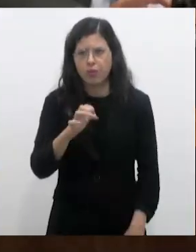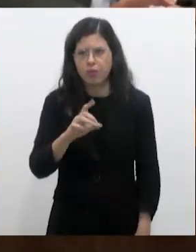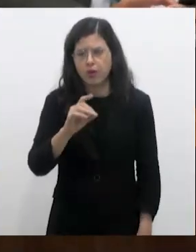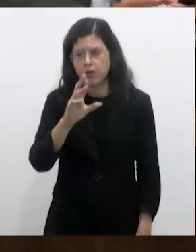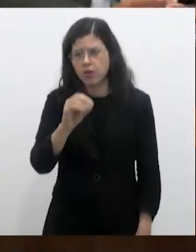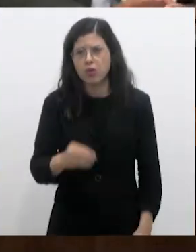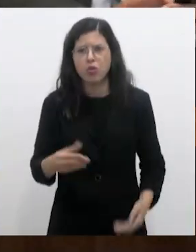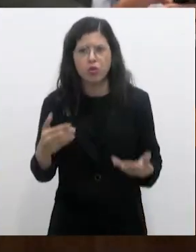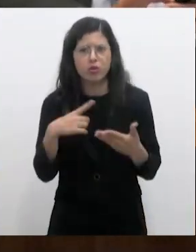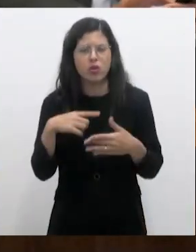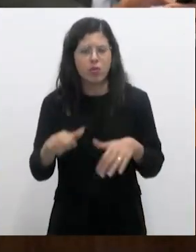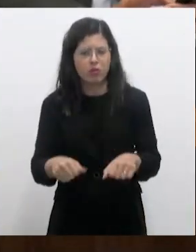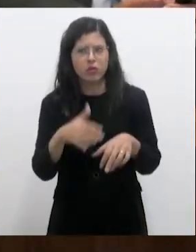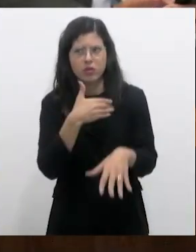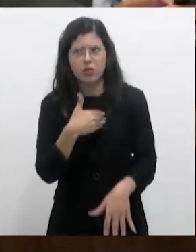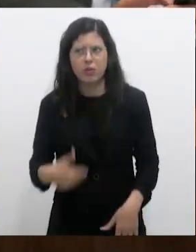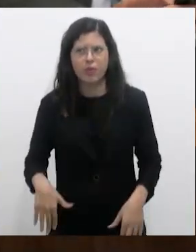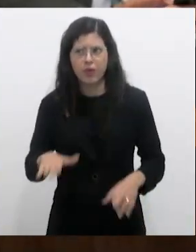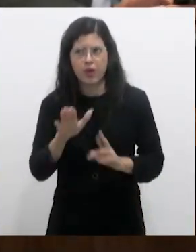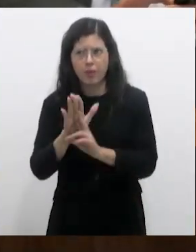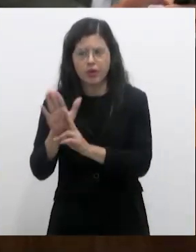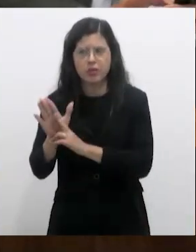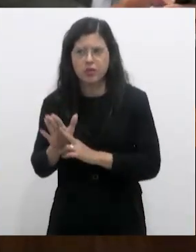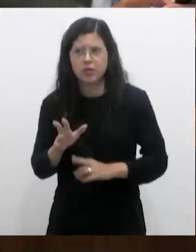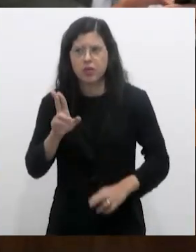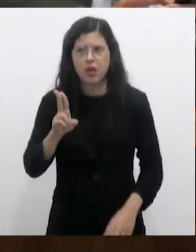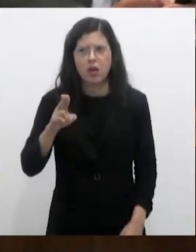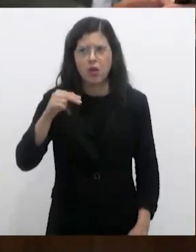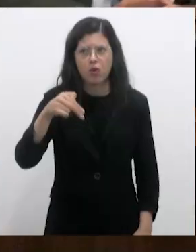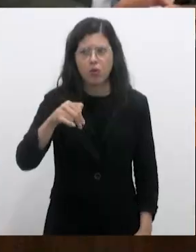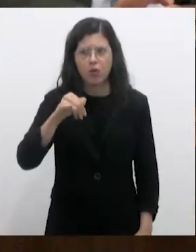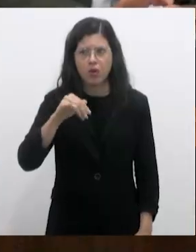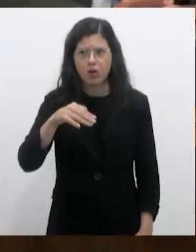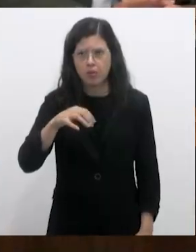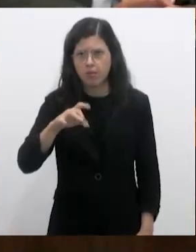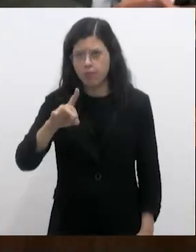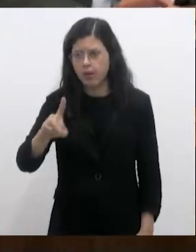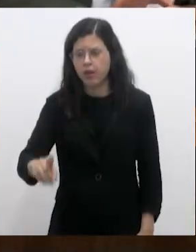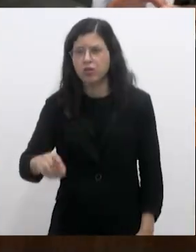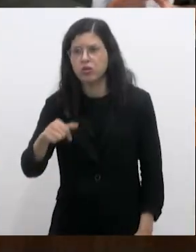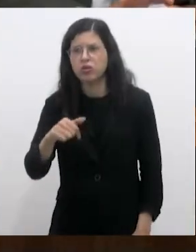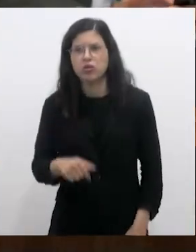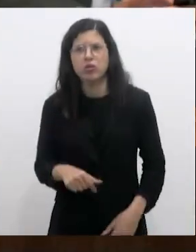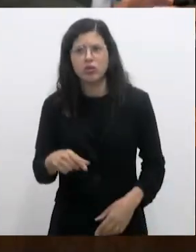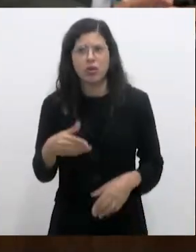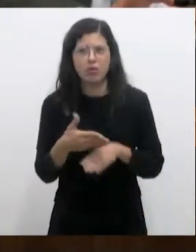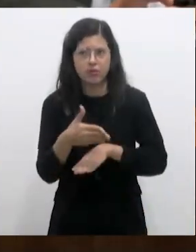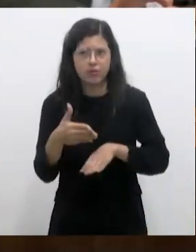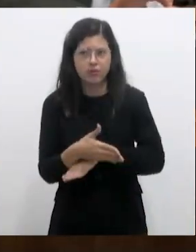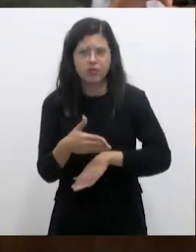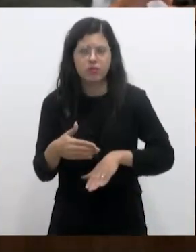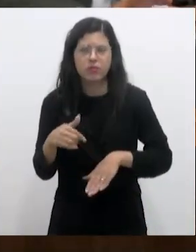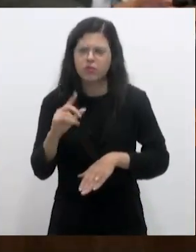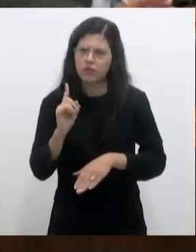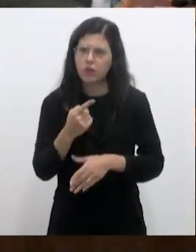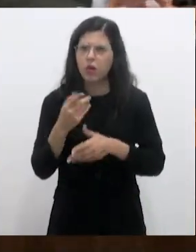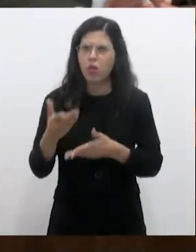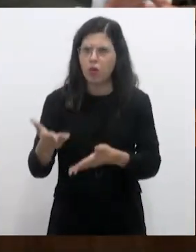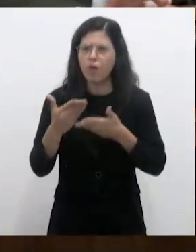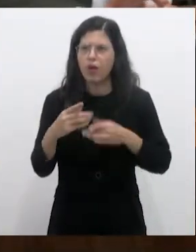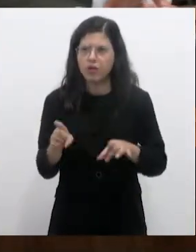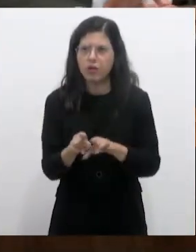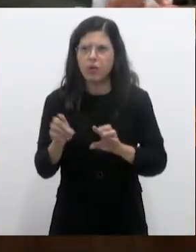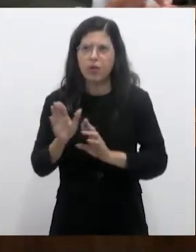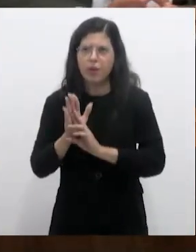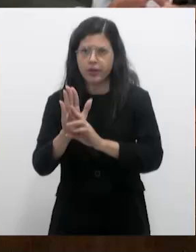onde representante da Unimed RJ estará presente e nós vamos convocar também o